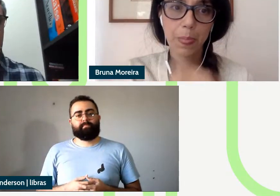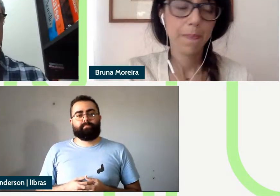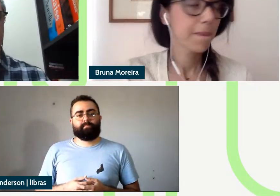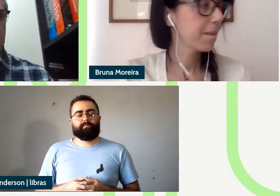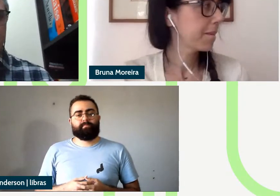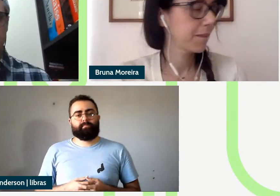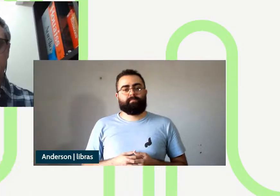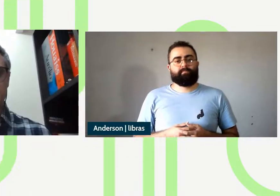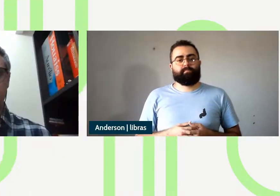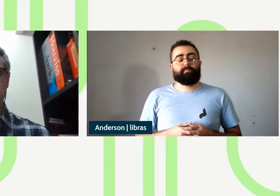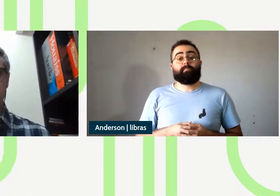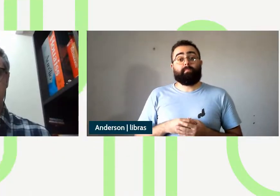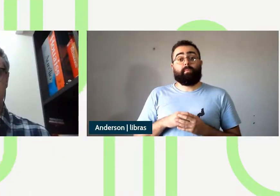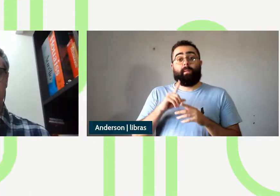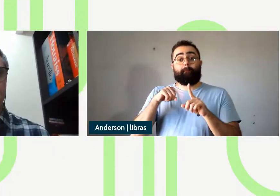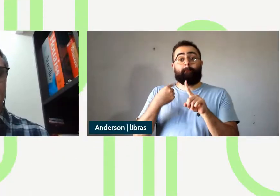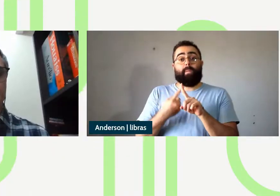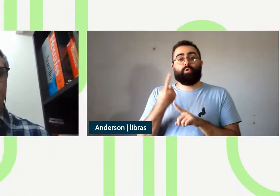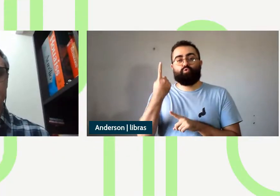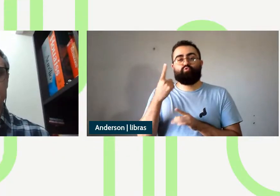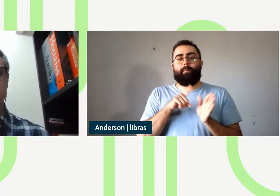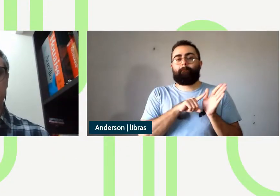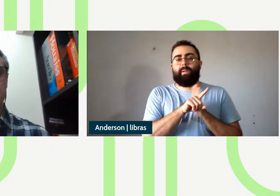temos mais uma pergunta para Letícia